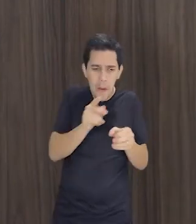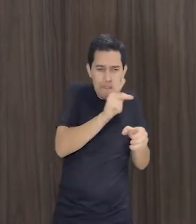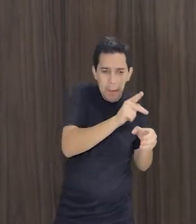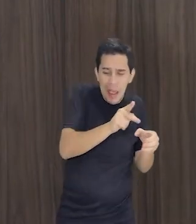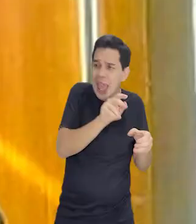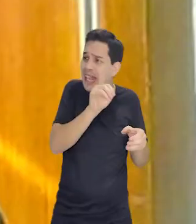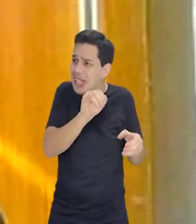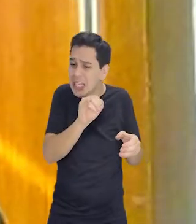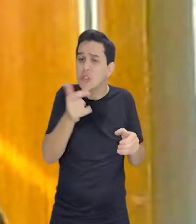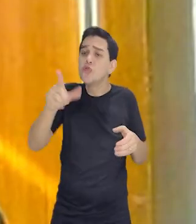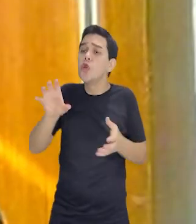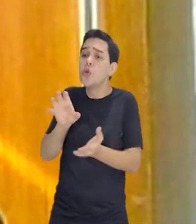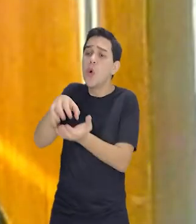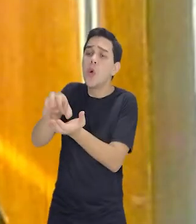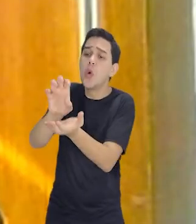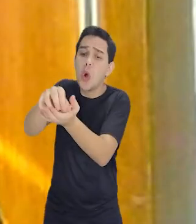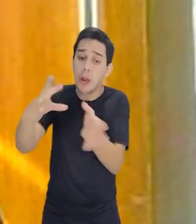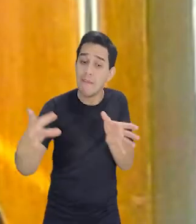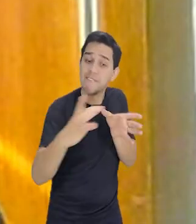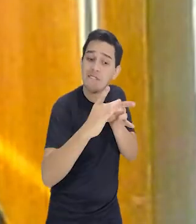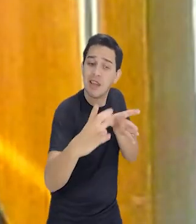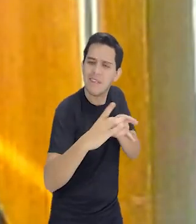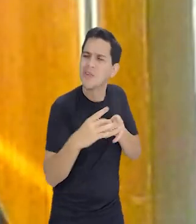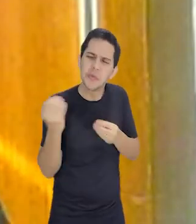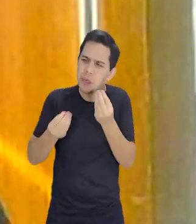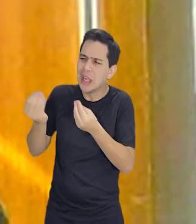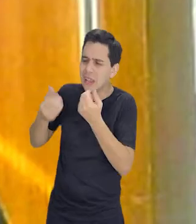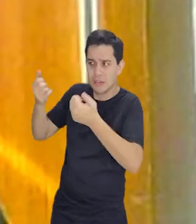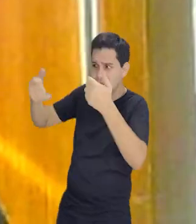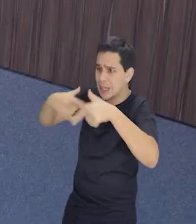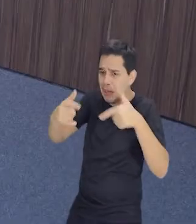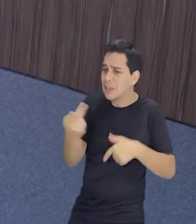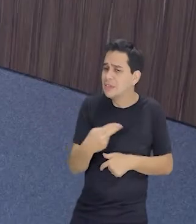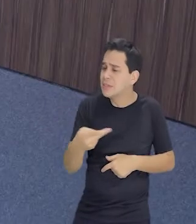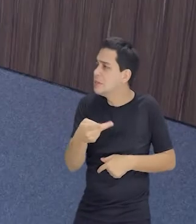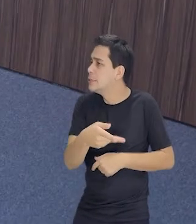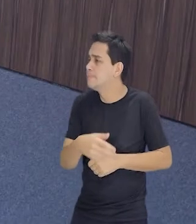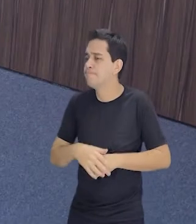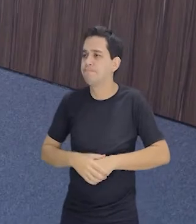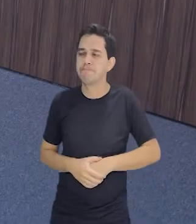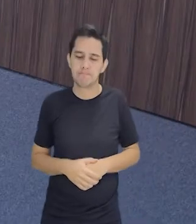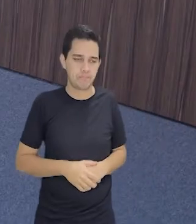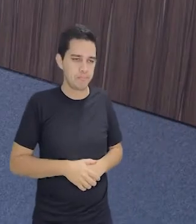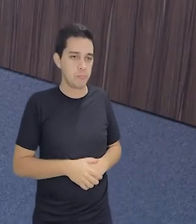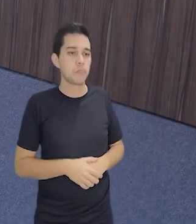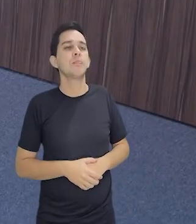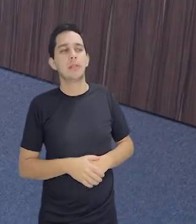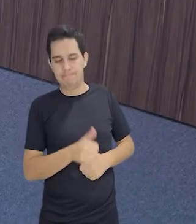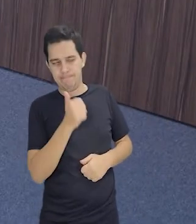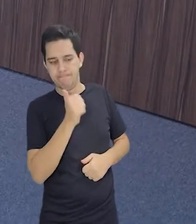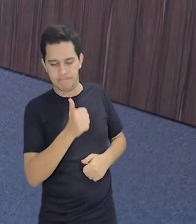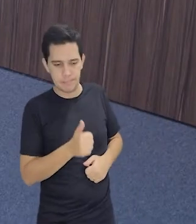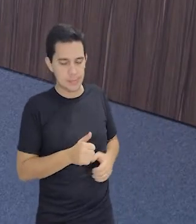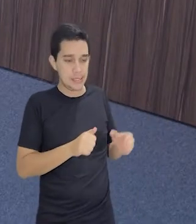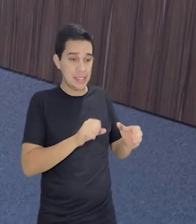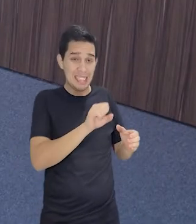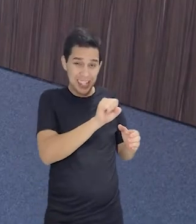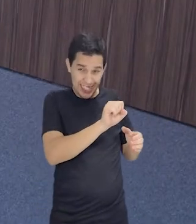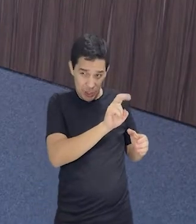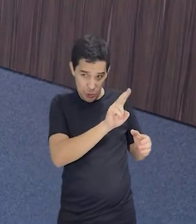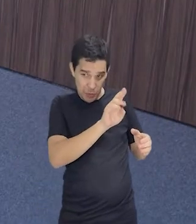diretamente a ela? Pois não, Juliana. A SubPPI ela atua em conjunto com a Secretaria-Geral de